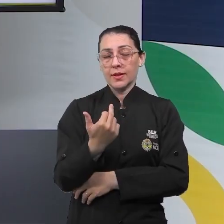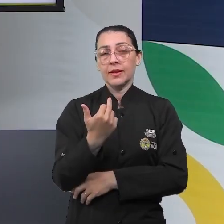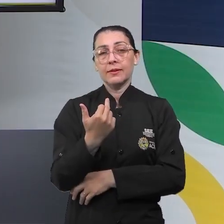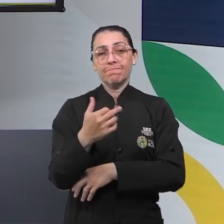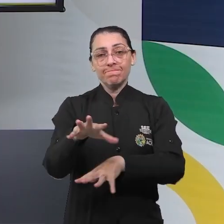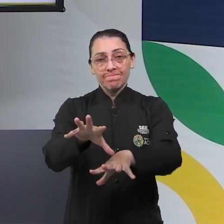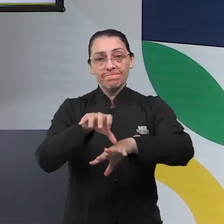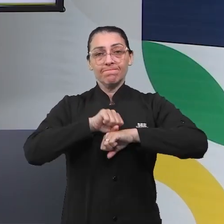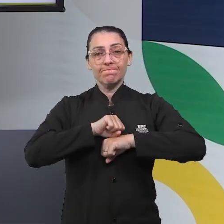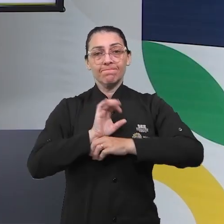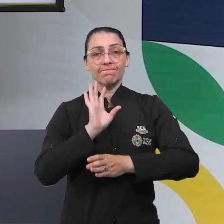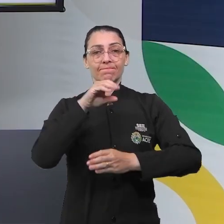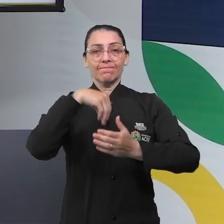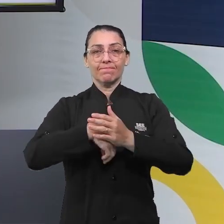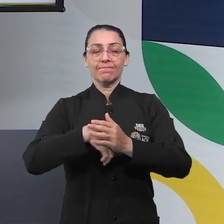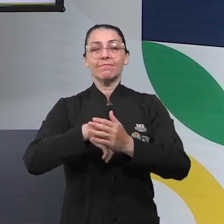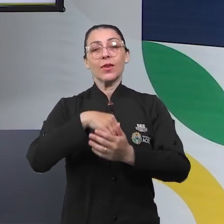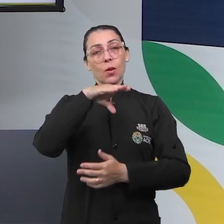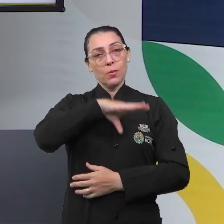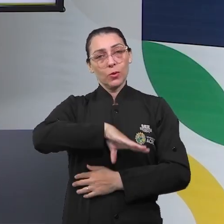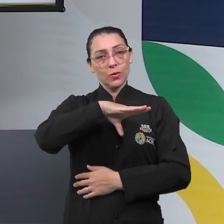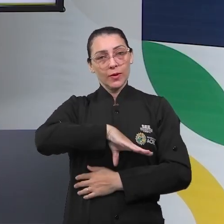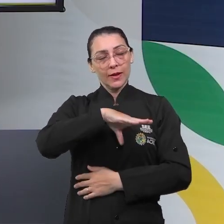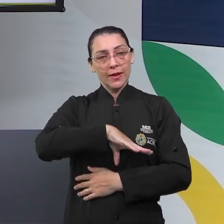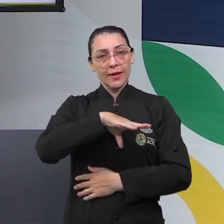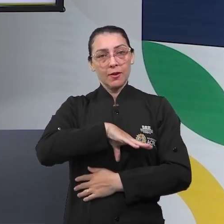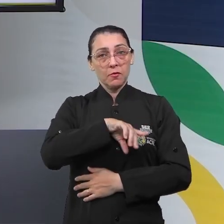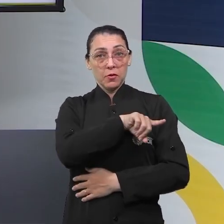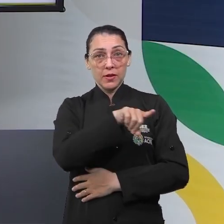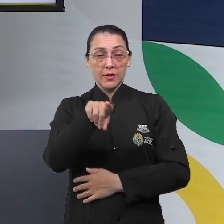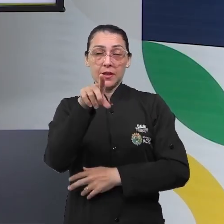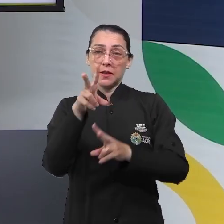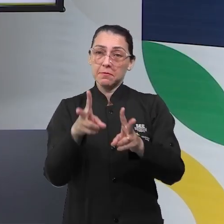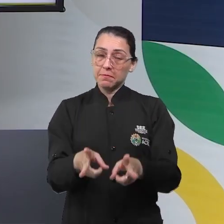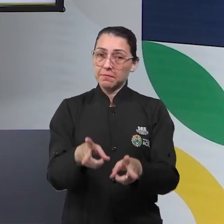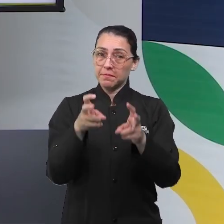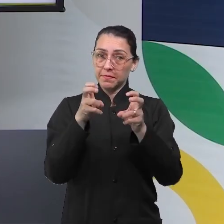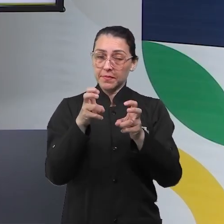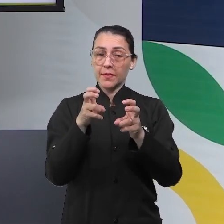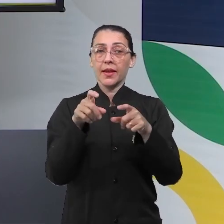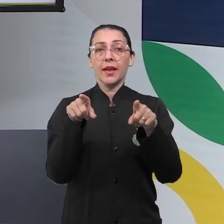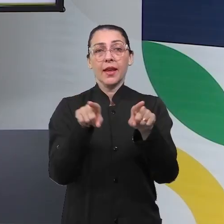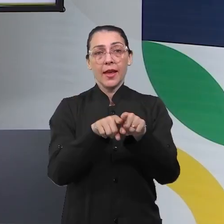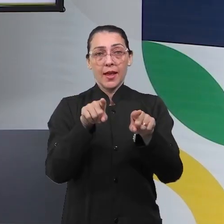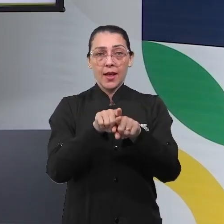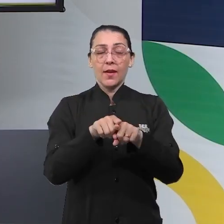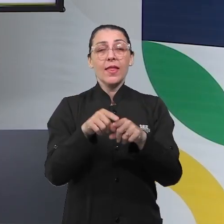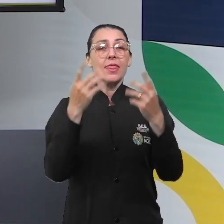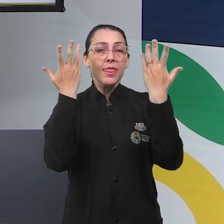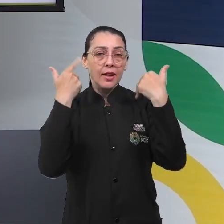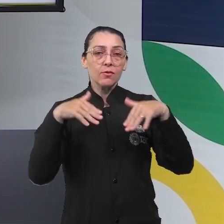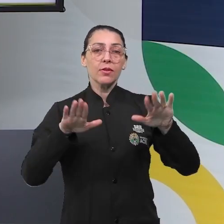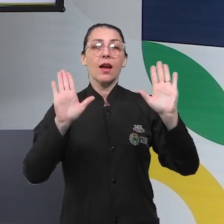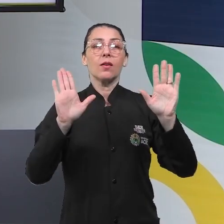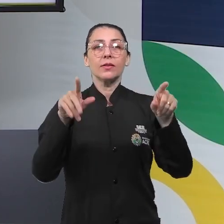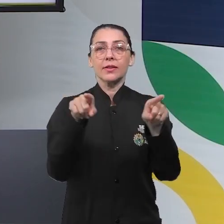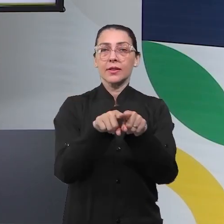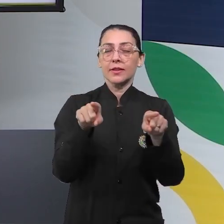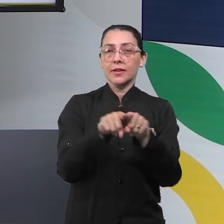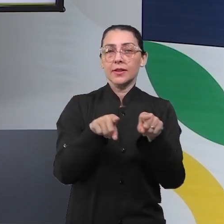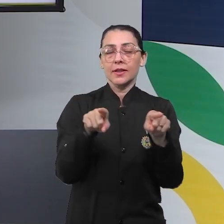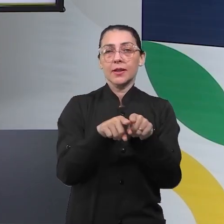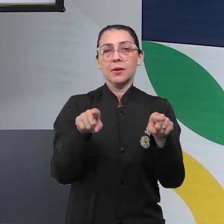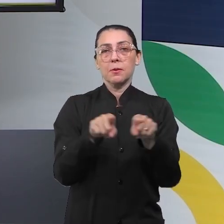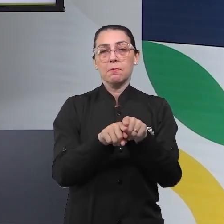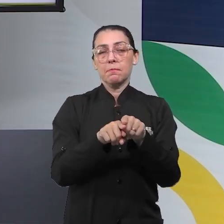acaba sendo incorporado à nossa língua portuguesa. Como vocês observaram, isso é um processo natural e também muitas